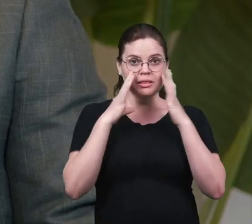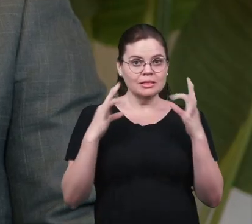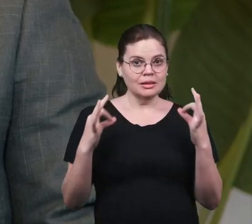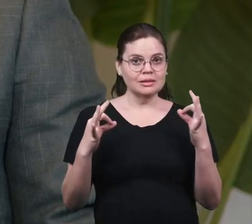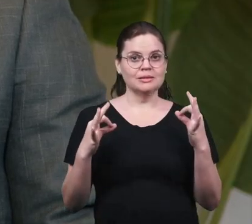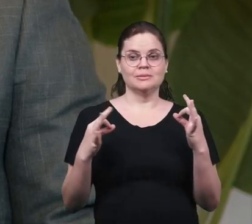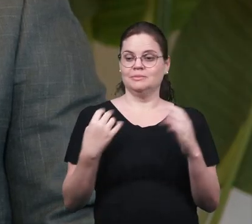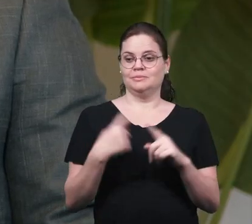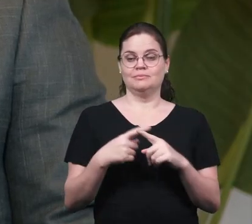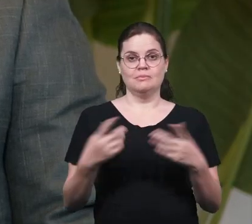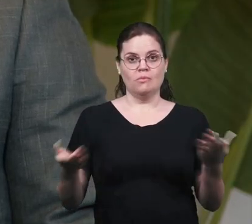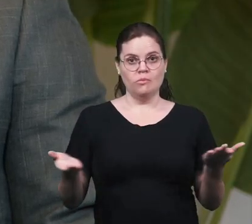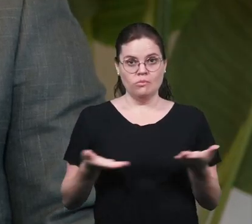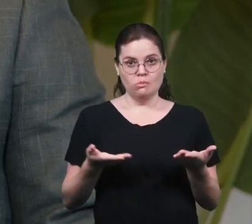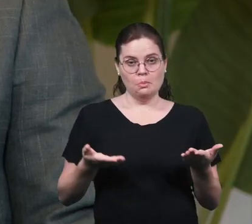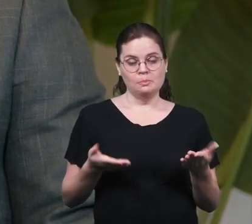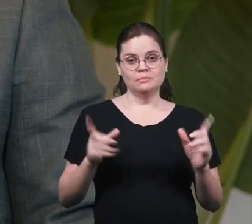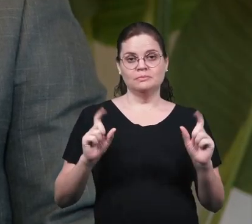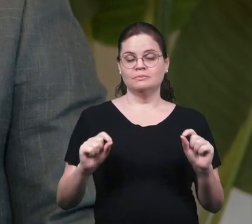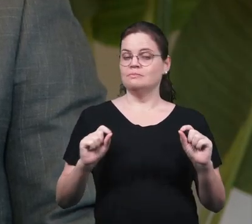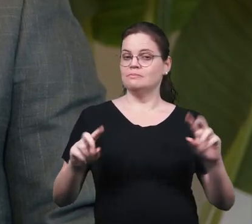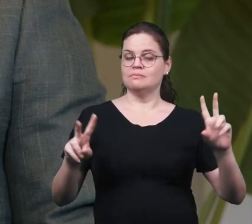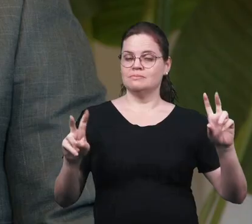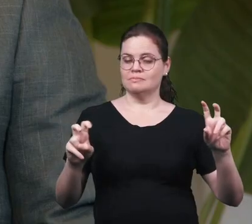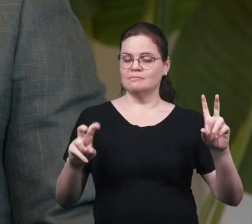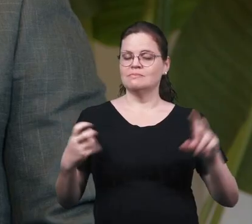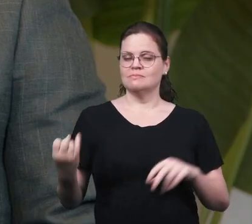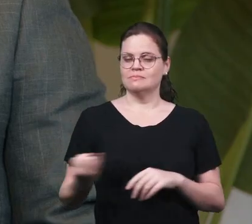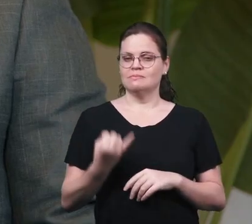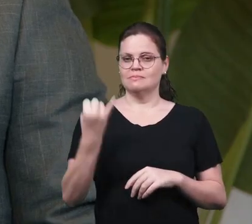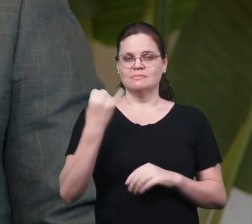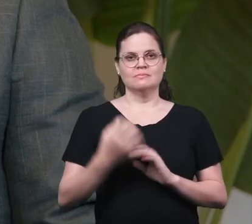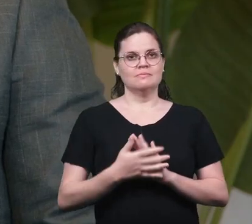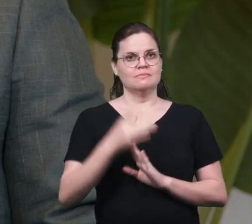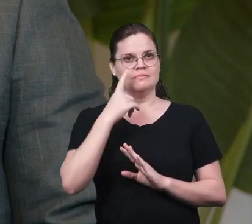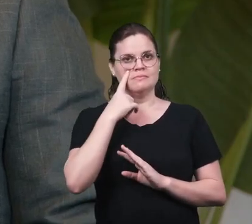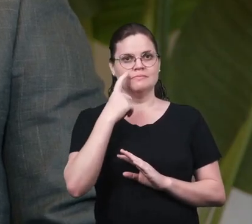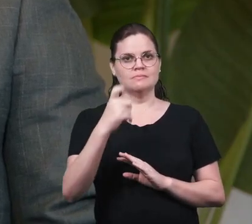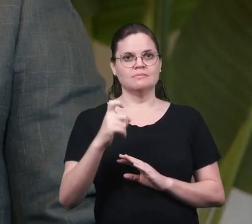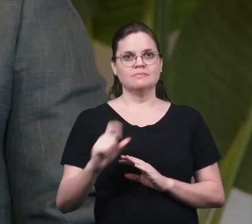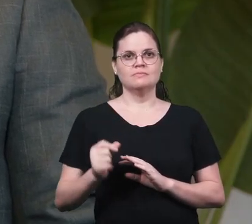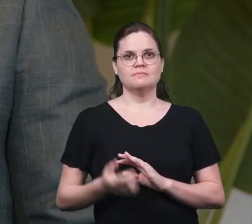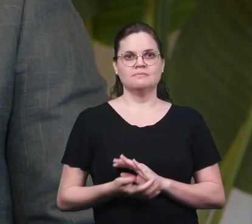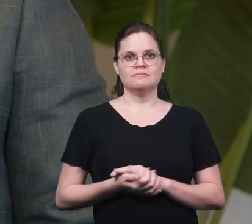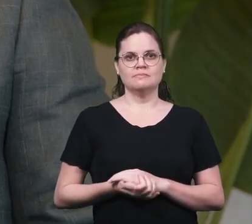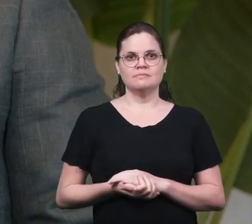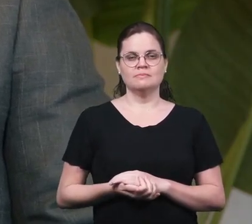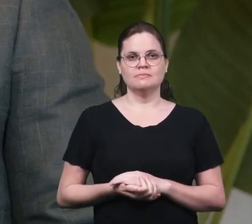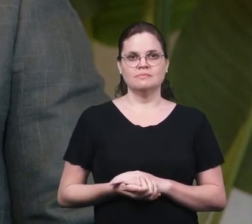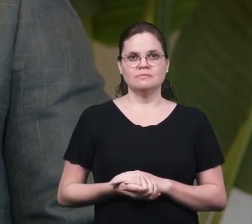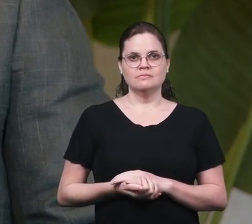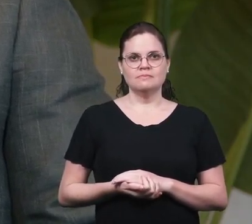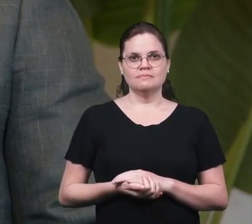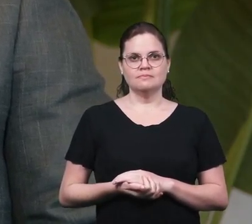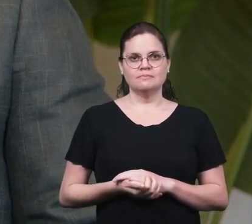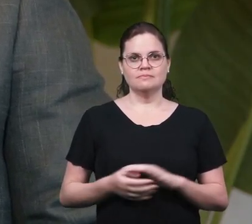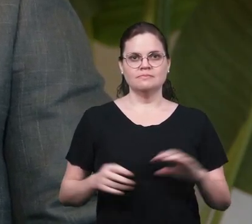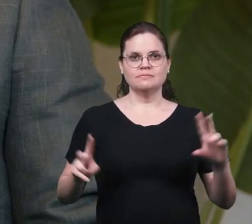Atentos, porque hoje o assunto é muito interessante. Vamos tratar aqui, e o nosso tema